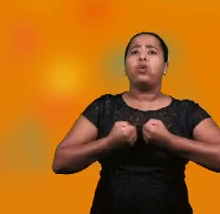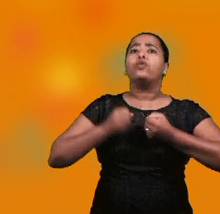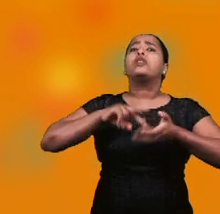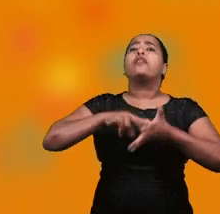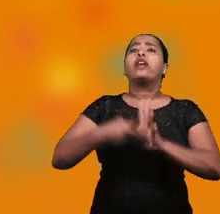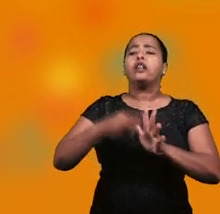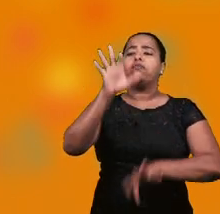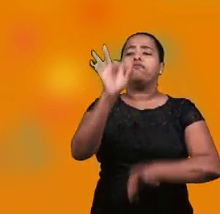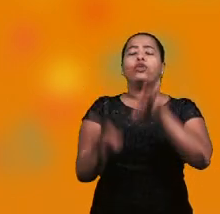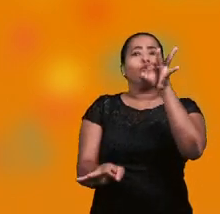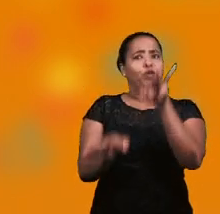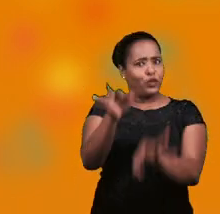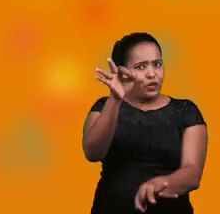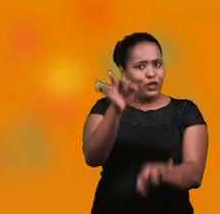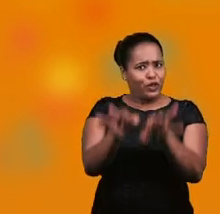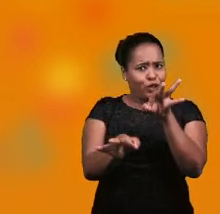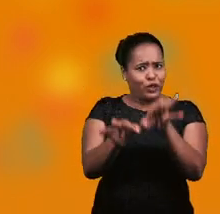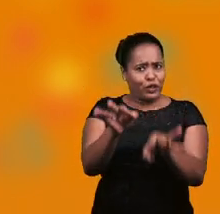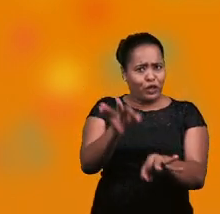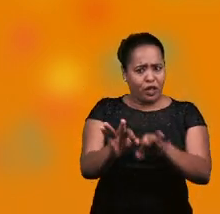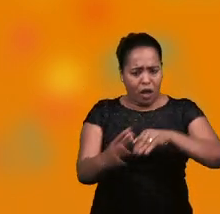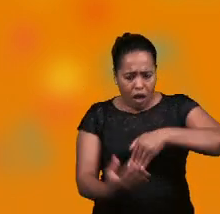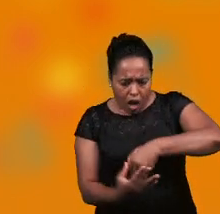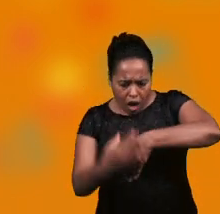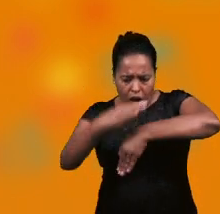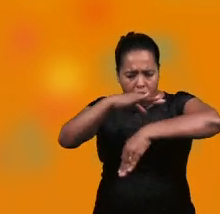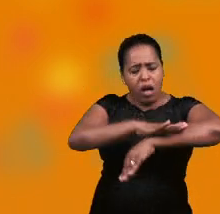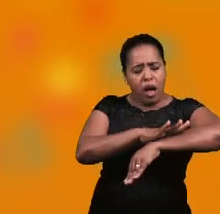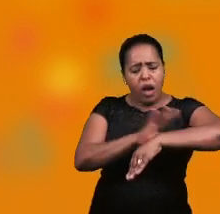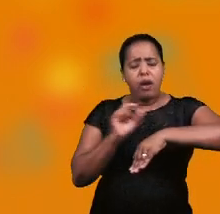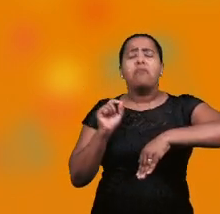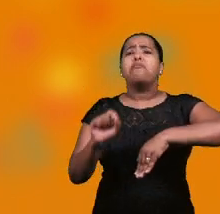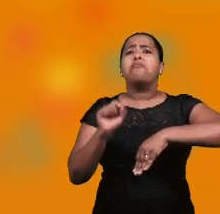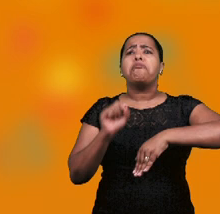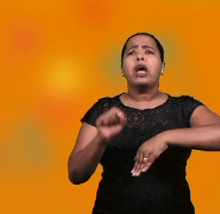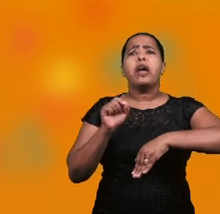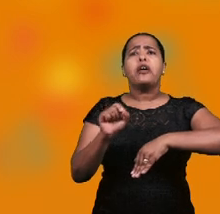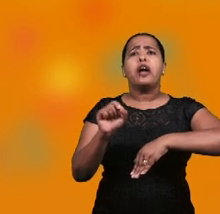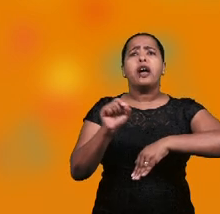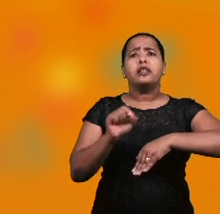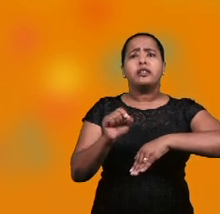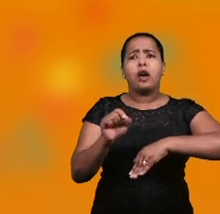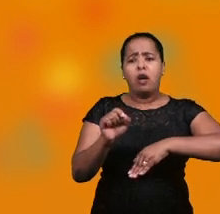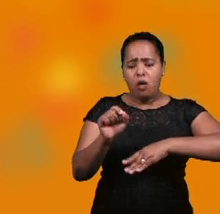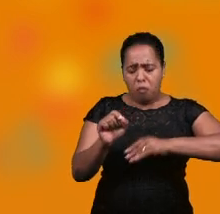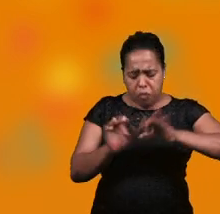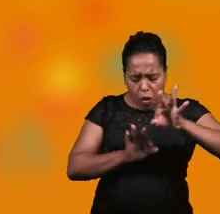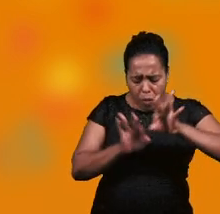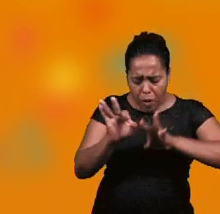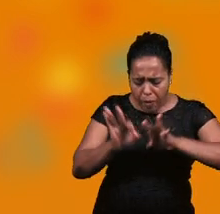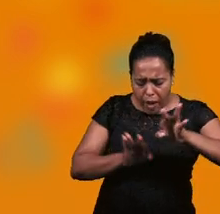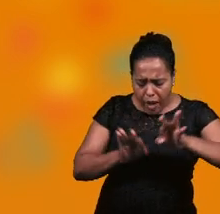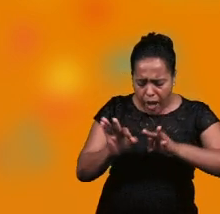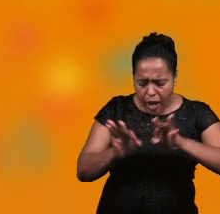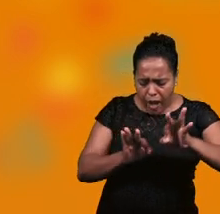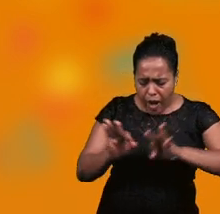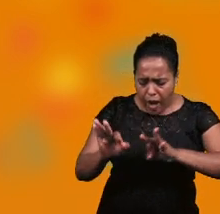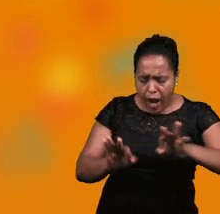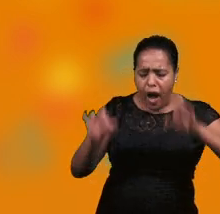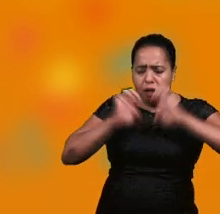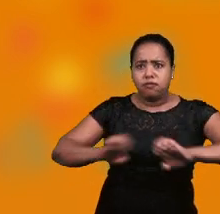justiça, e calçado os pés na preparação do Evangelho